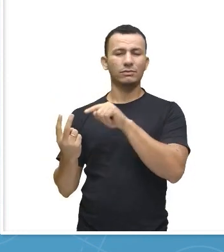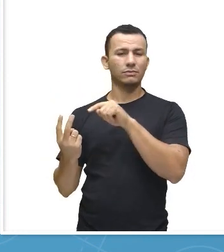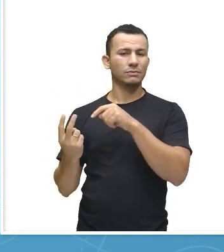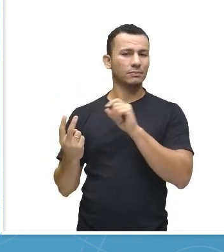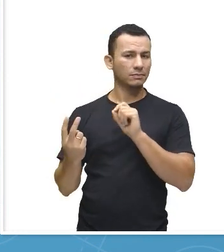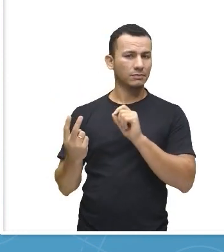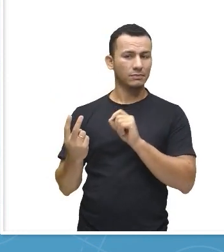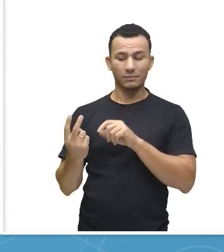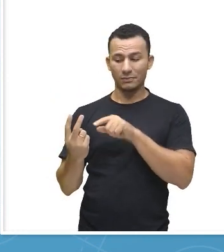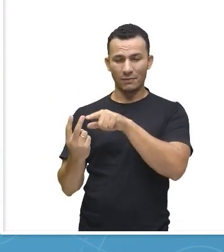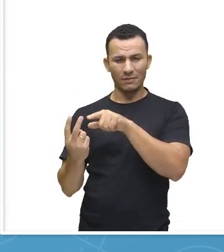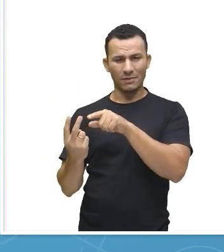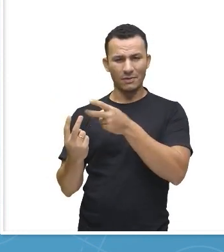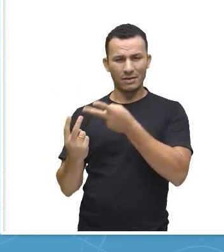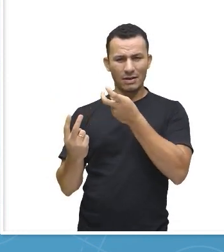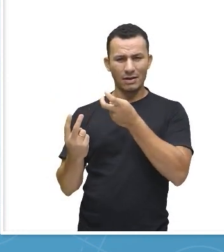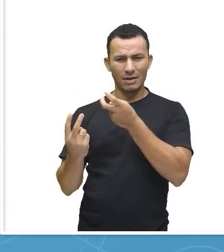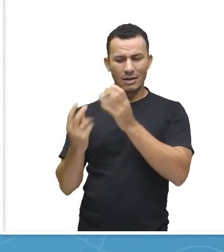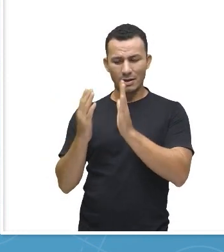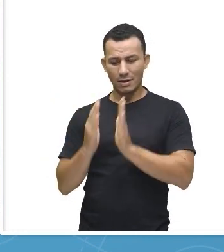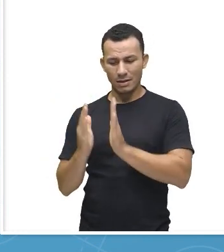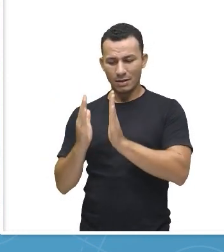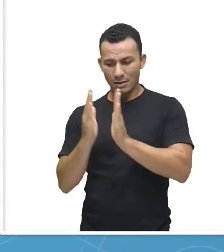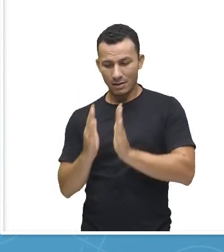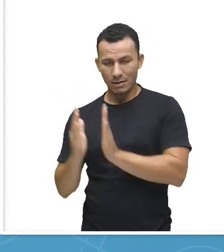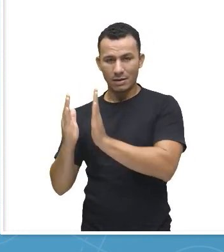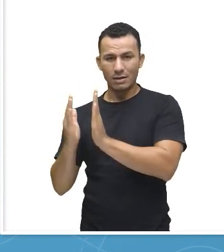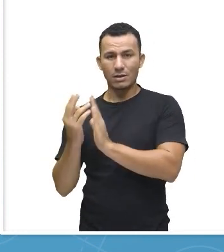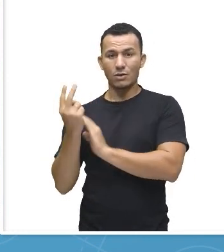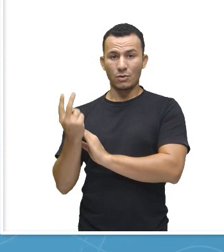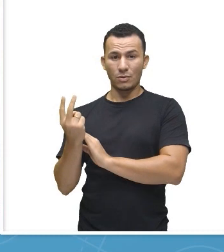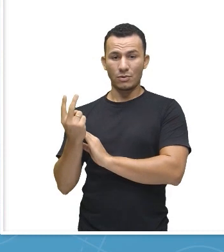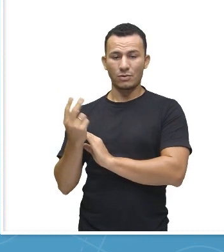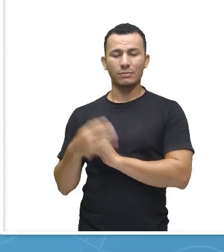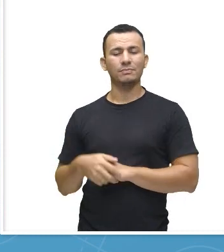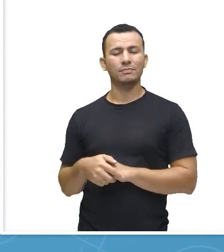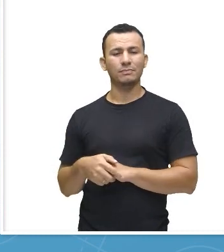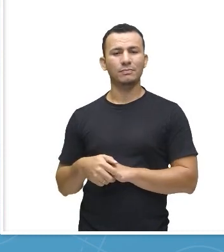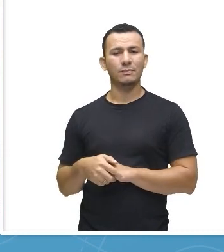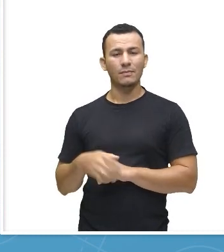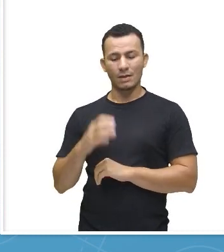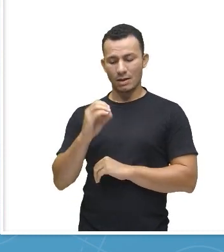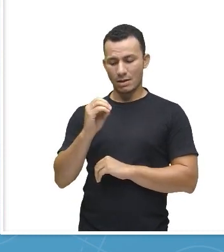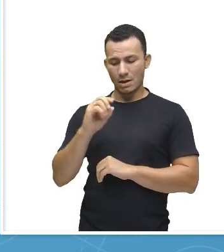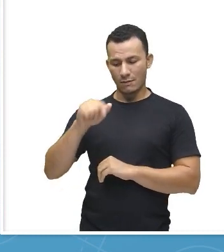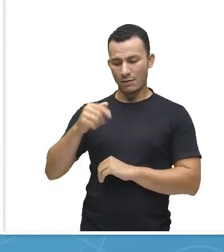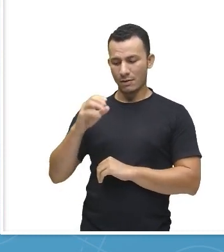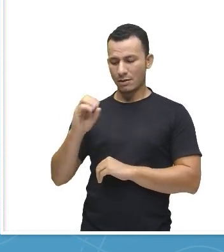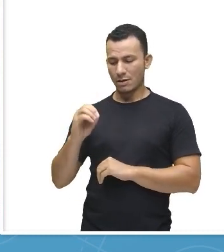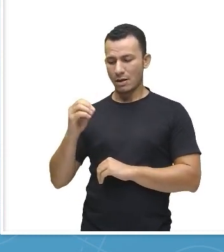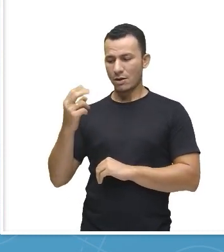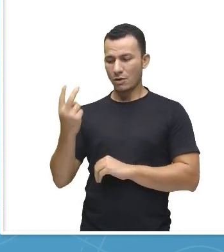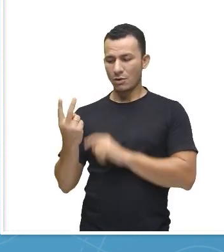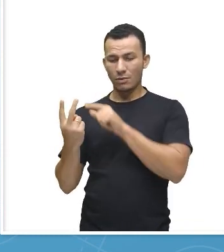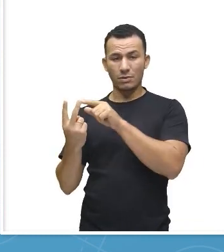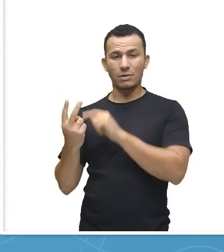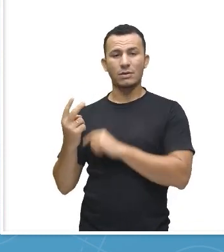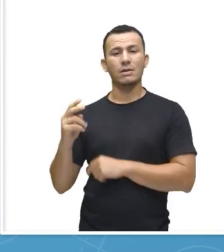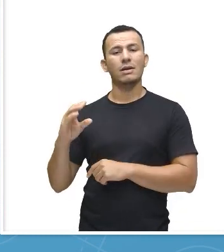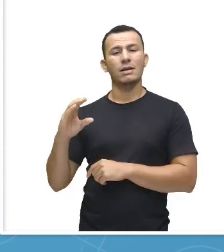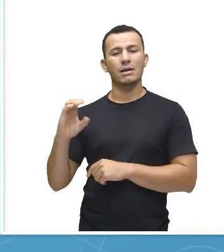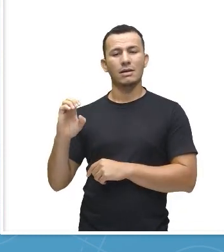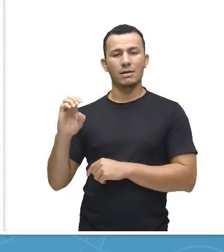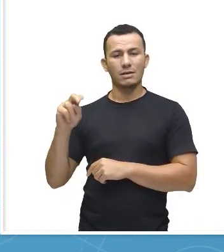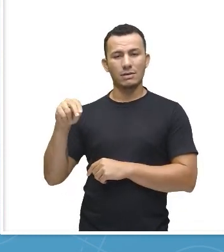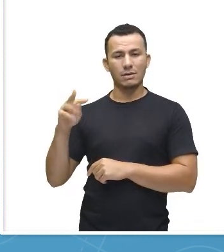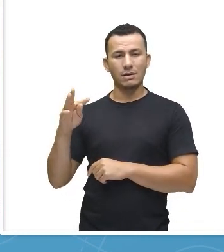vejam que já está lá na segunda casa depois da vírgula, que é a casa dos centésimos. Então, isso aí são 2 centésimos